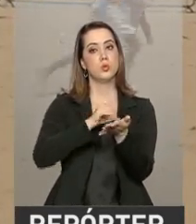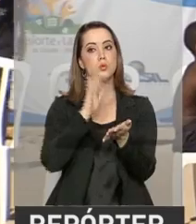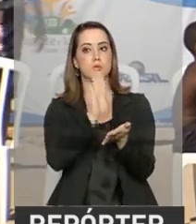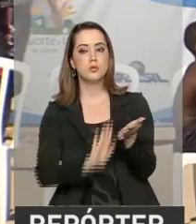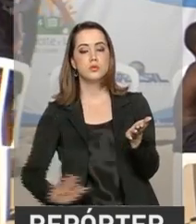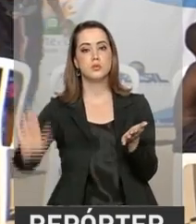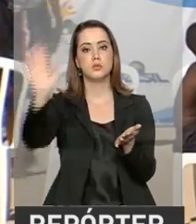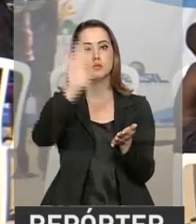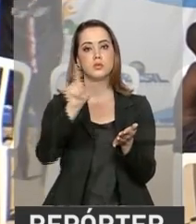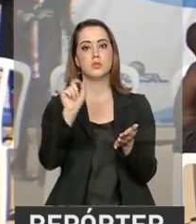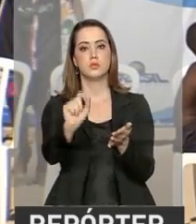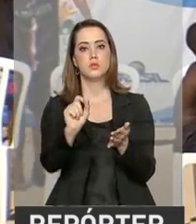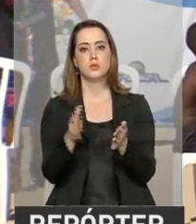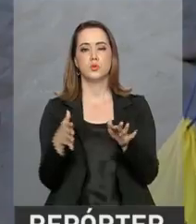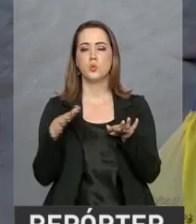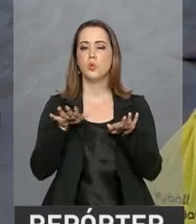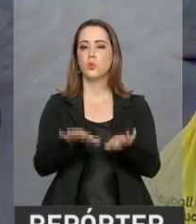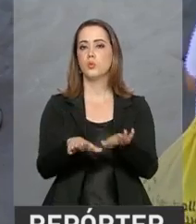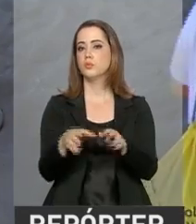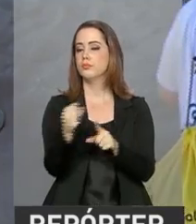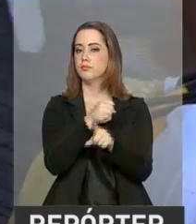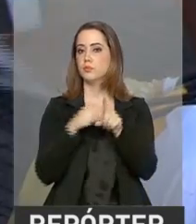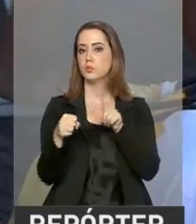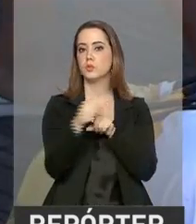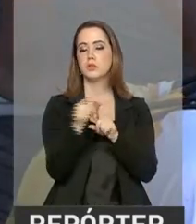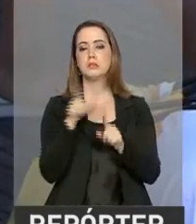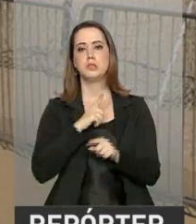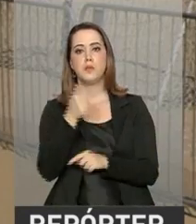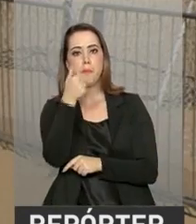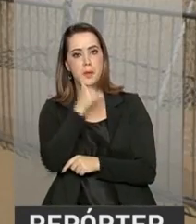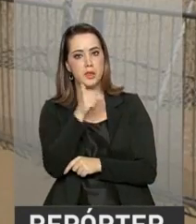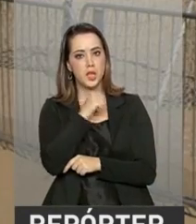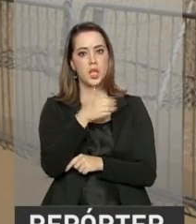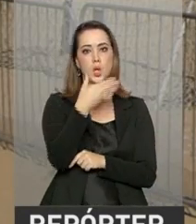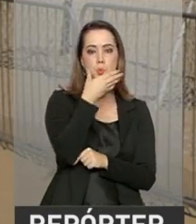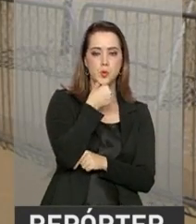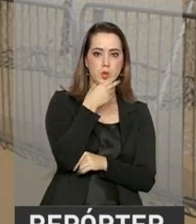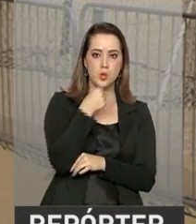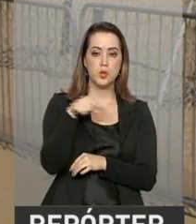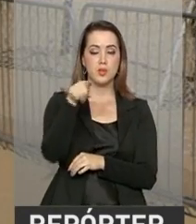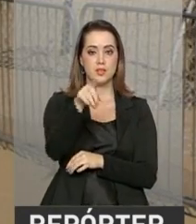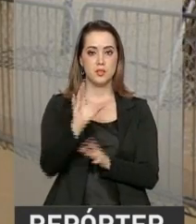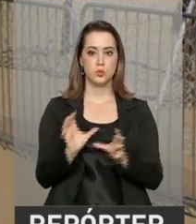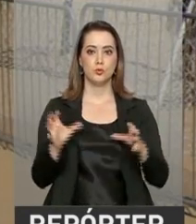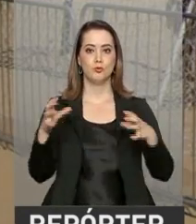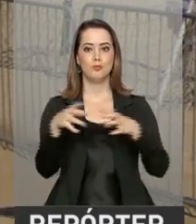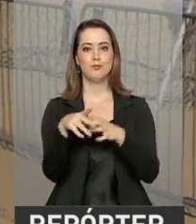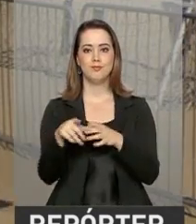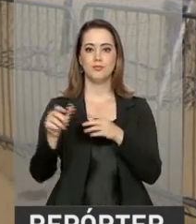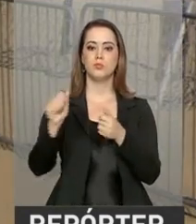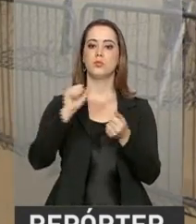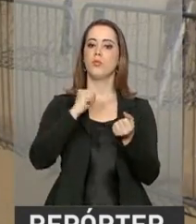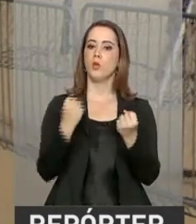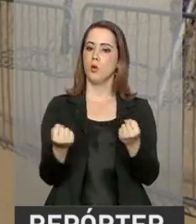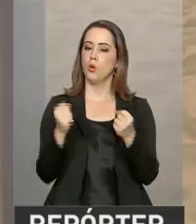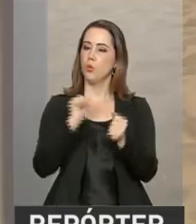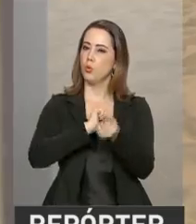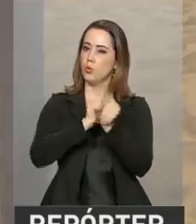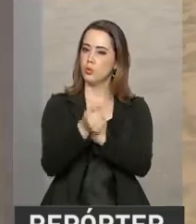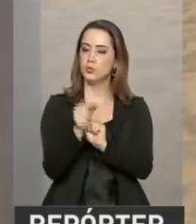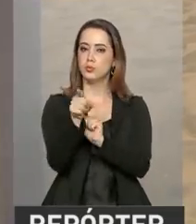educação inclusão social reuniu meninos e meninas na arena esporte lazer o objetivo do encontro